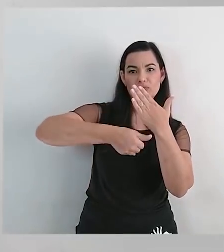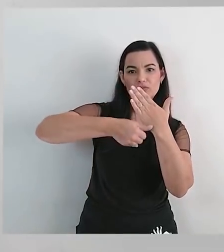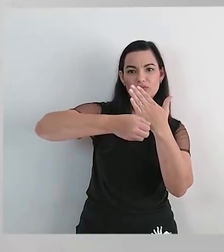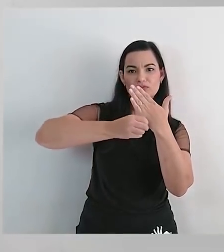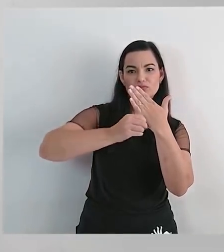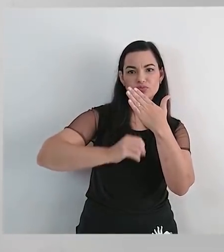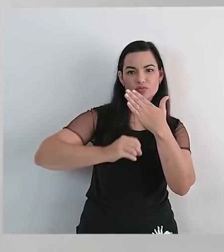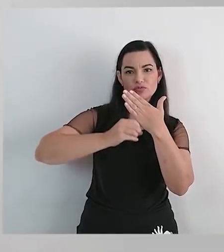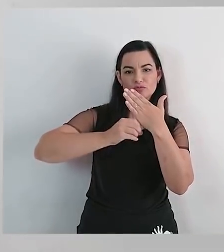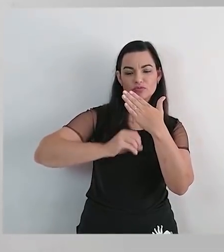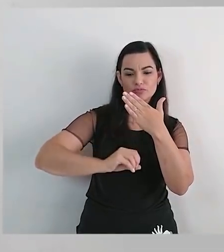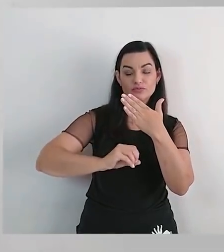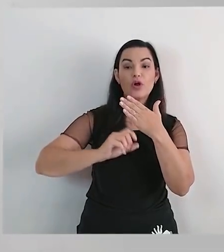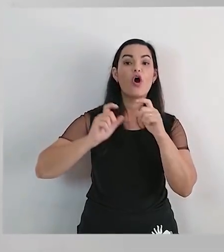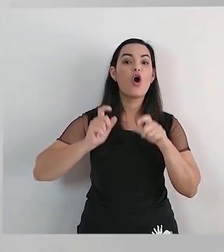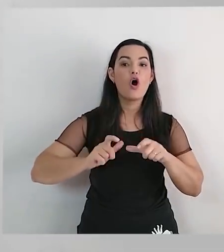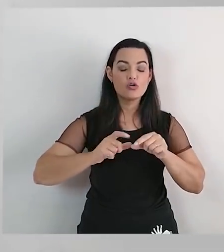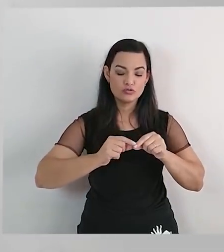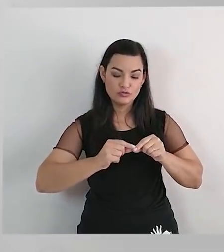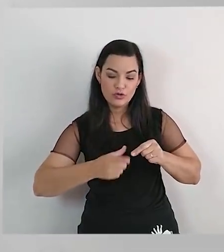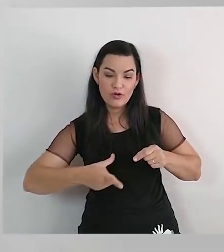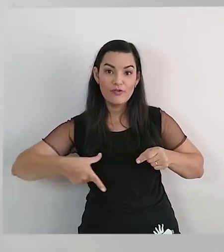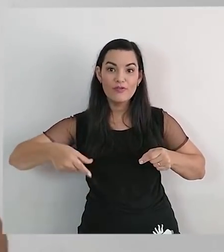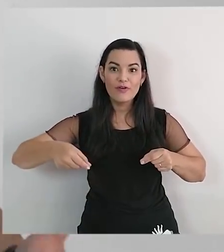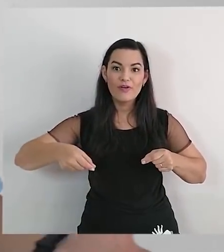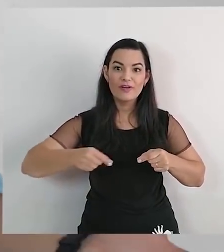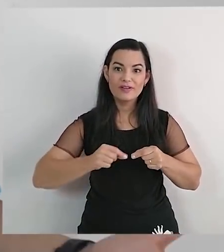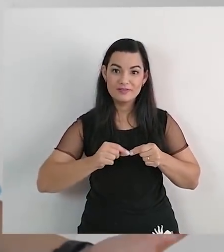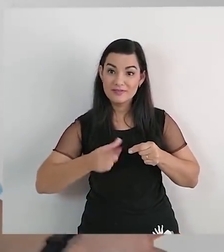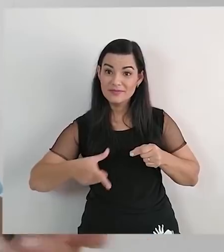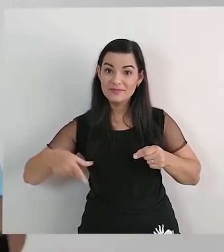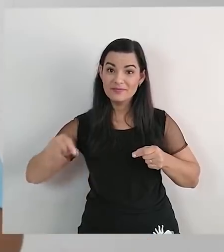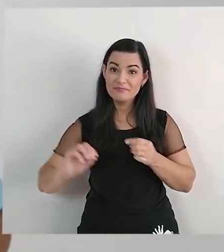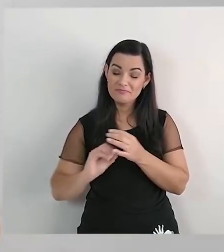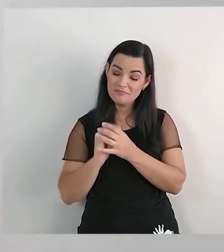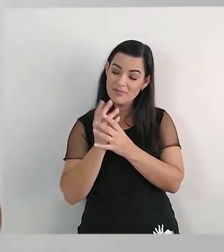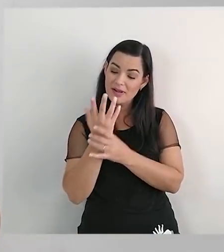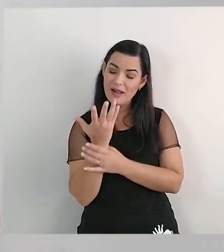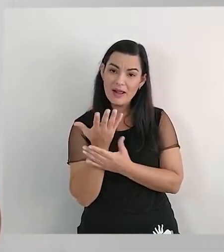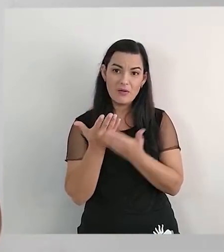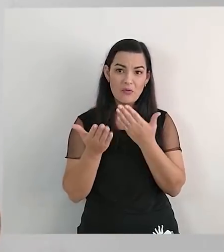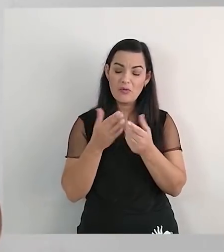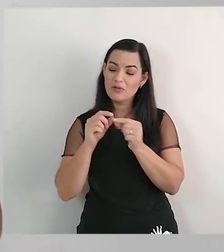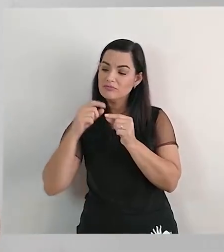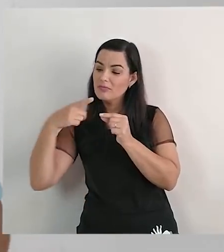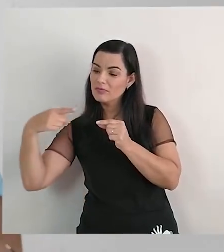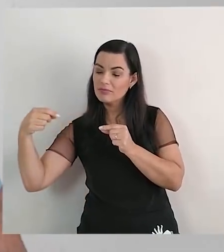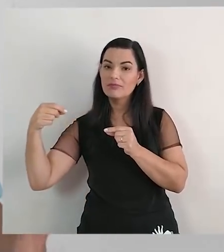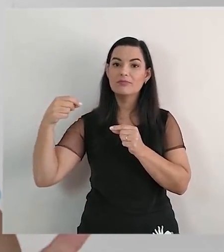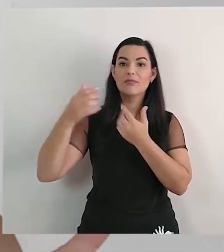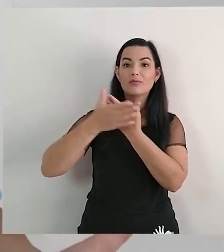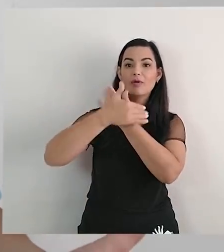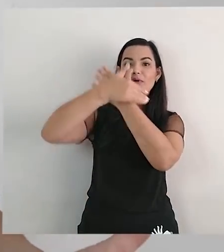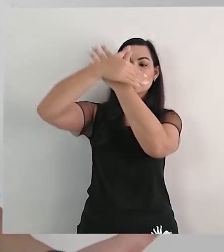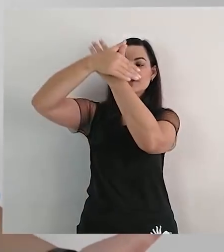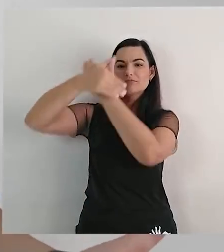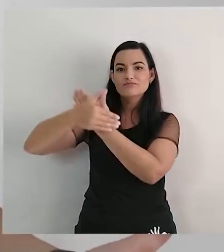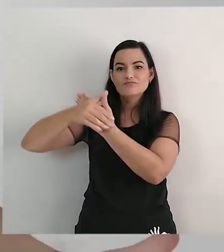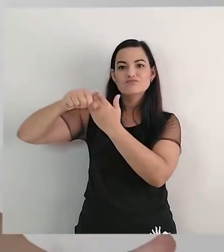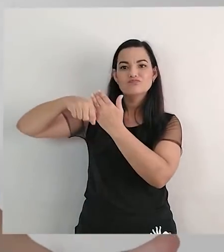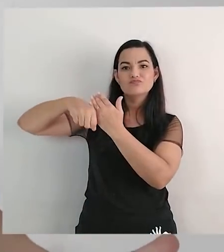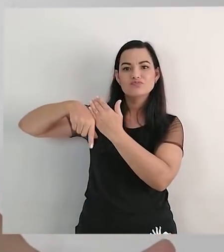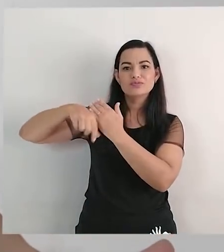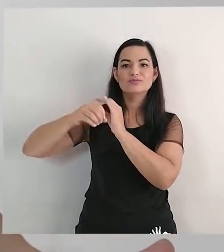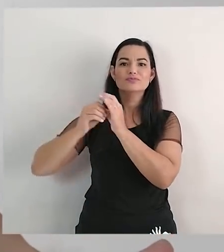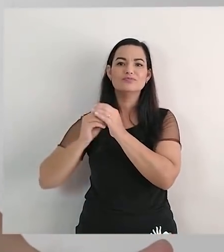vegetais. Até a borboleta se tornar borboleta, como nós conhecemos, na fase chamada aí